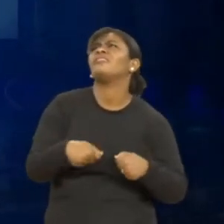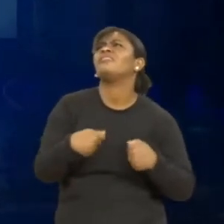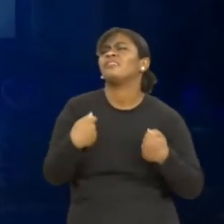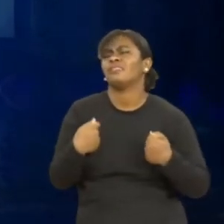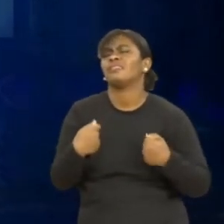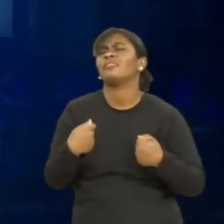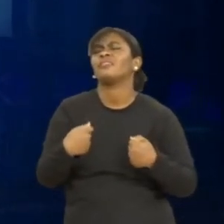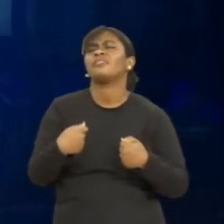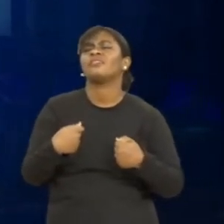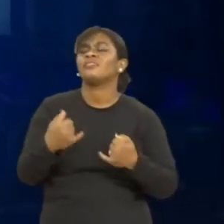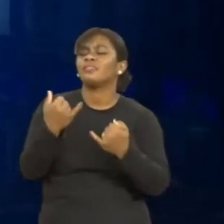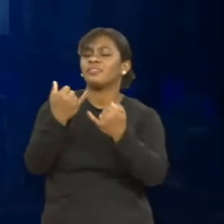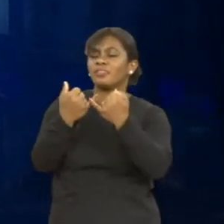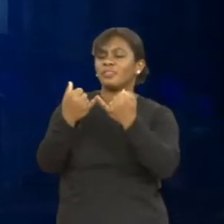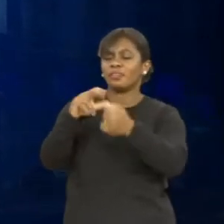Eu quero ser limpo.